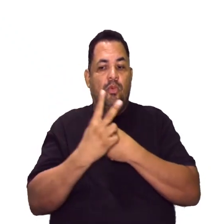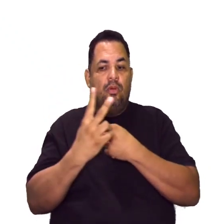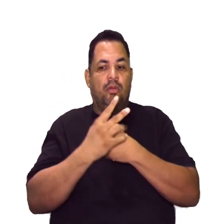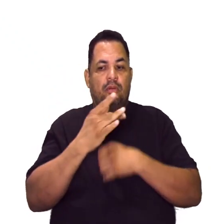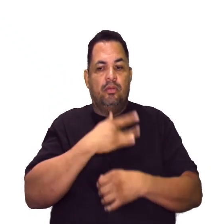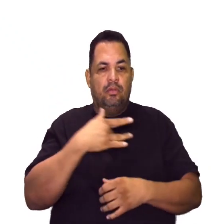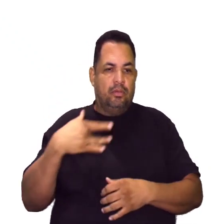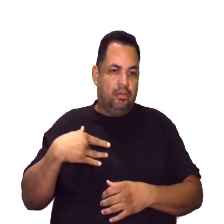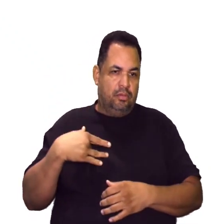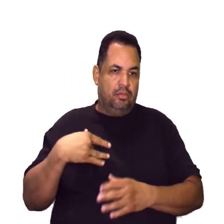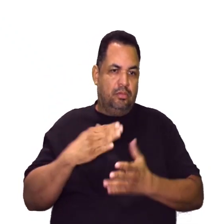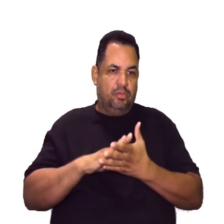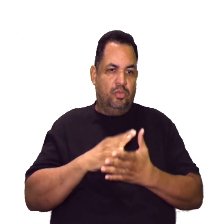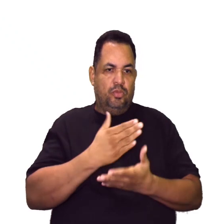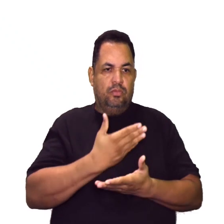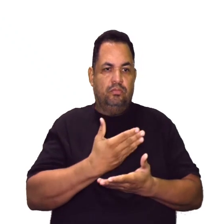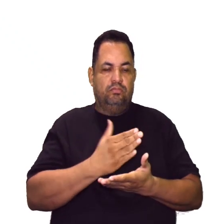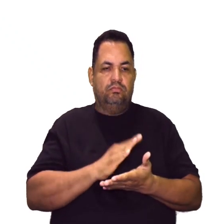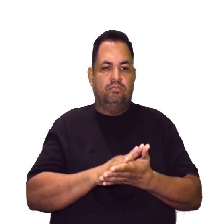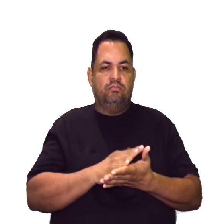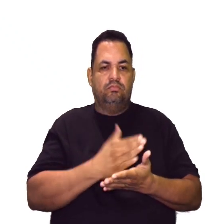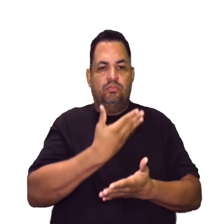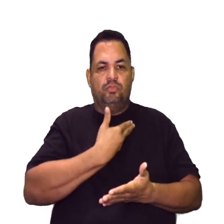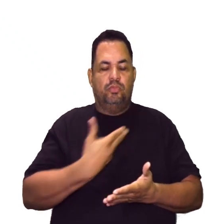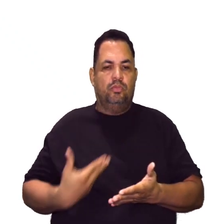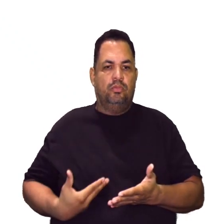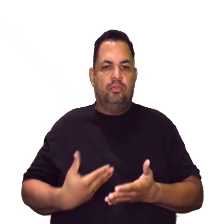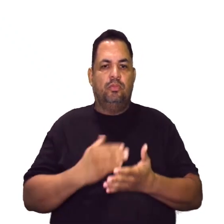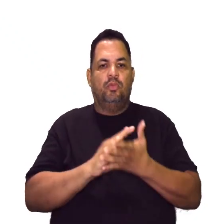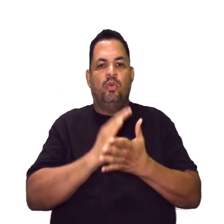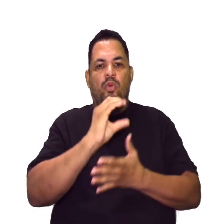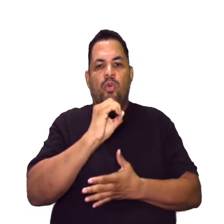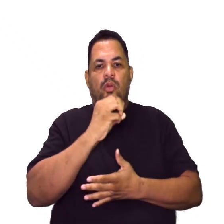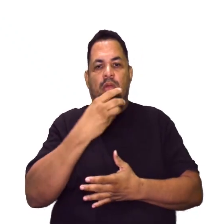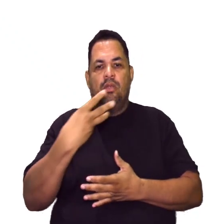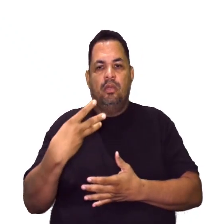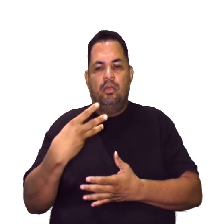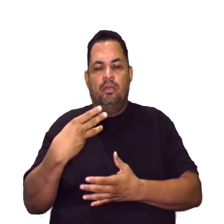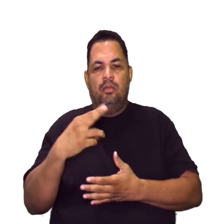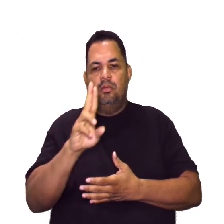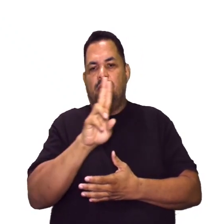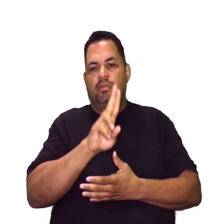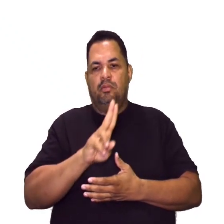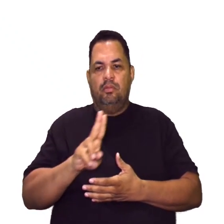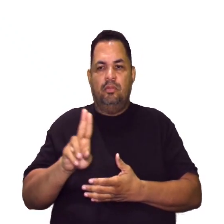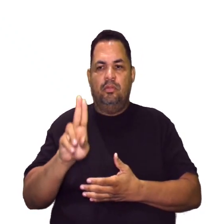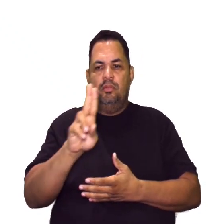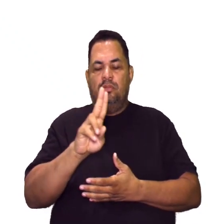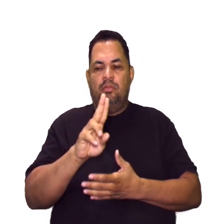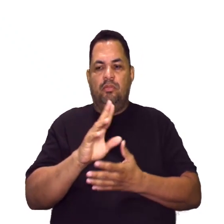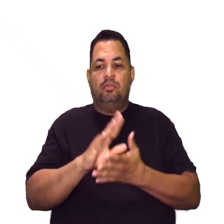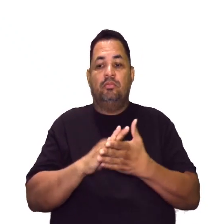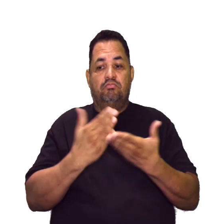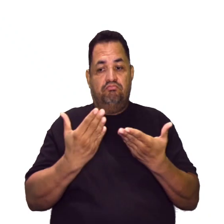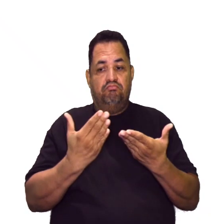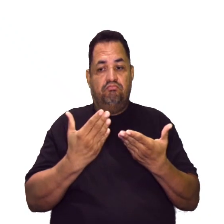pública. E o ozônio, que tem forma molecular O3, ele pode